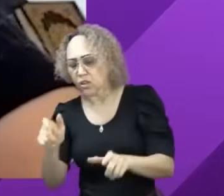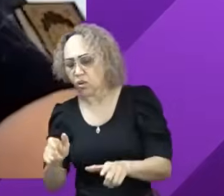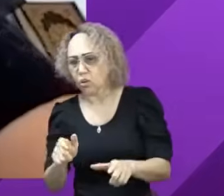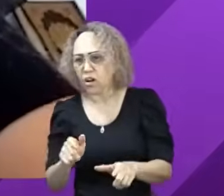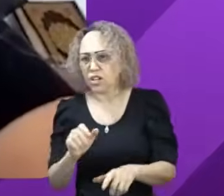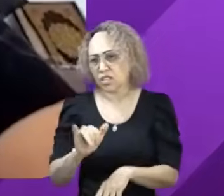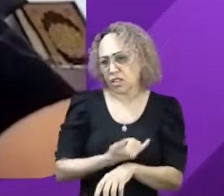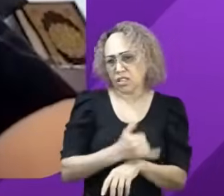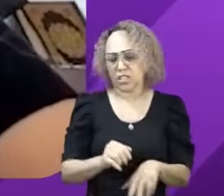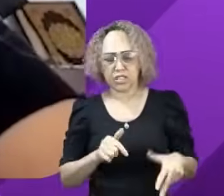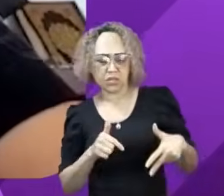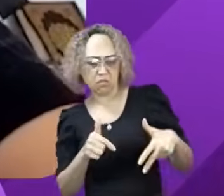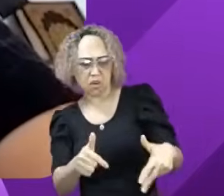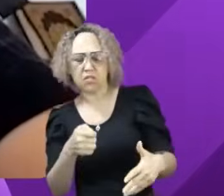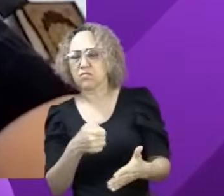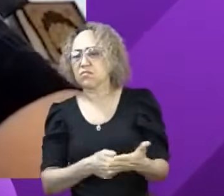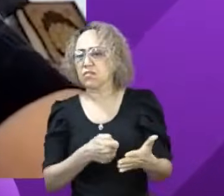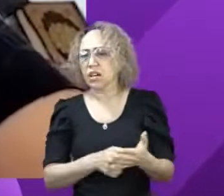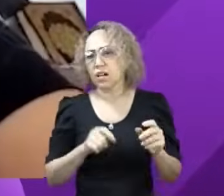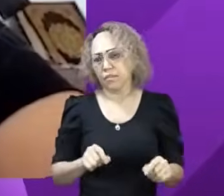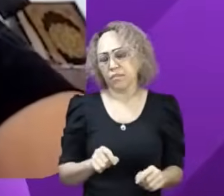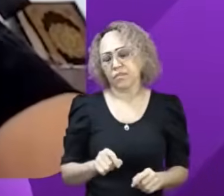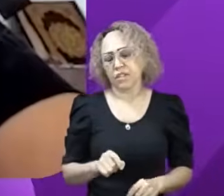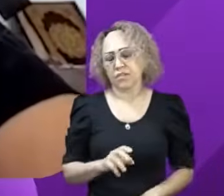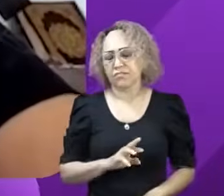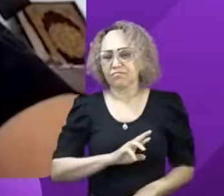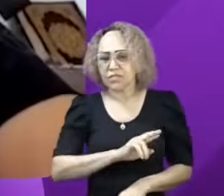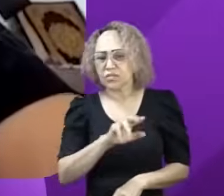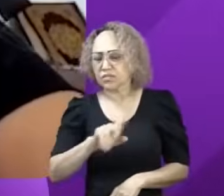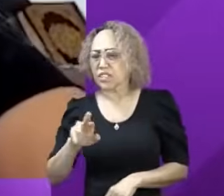Mas com as diferentes formas, com os diferentes sotaques.